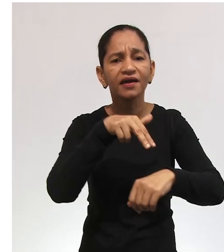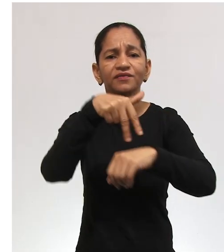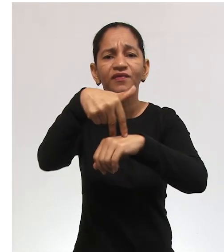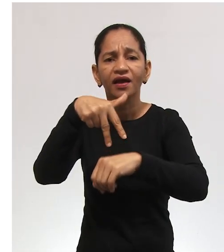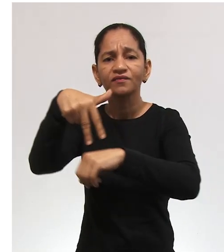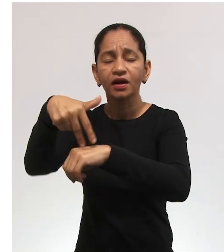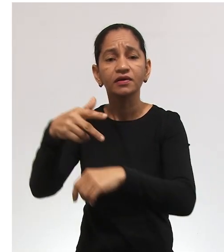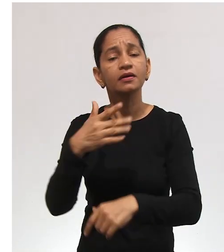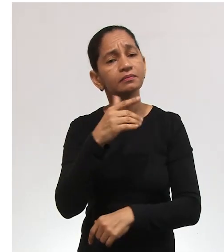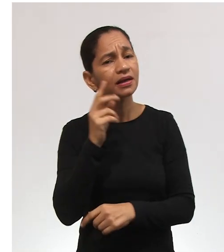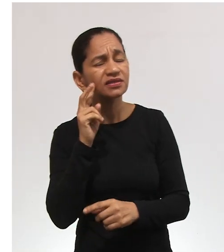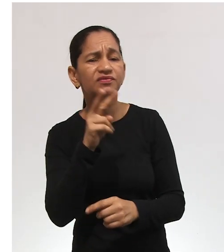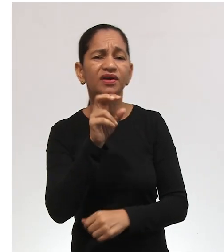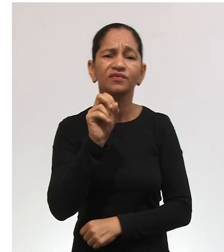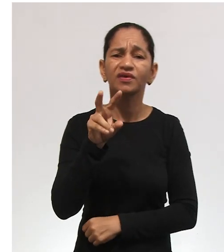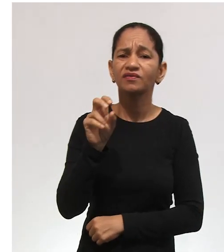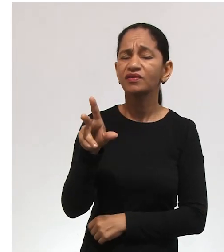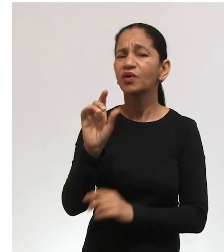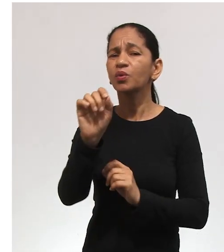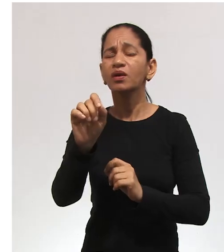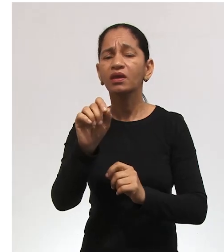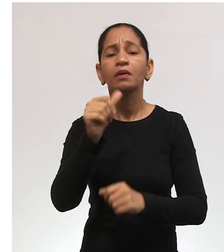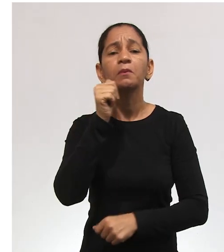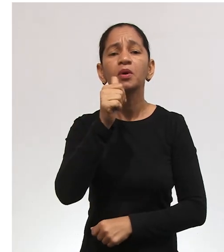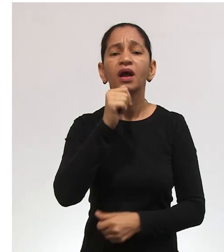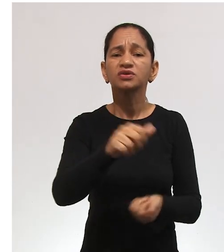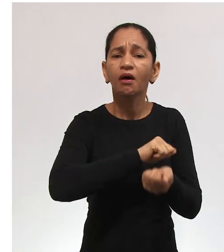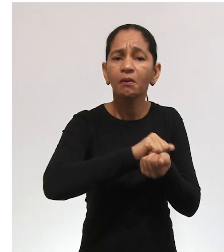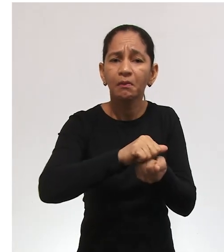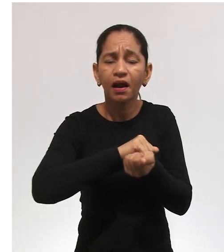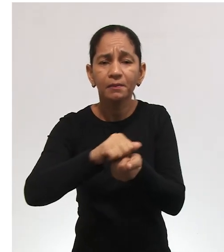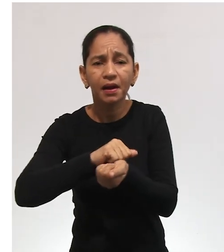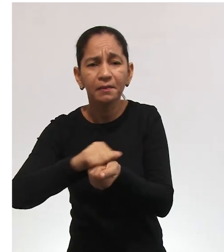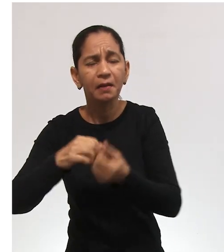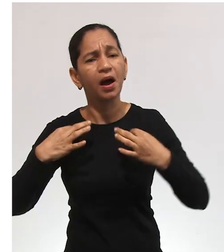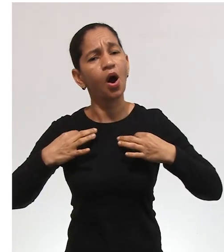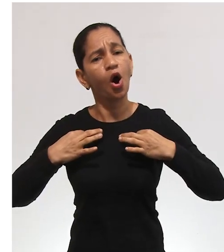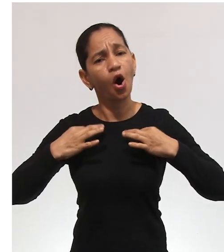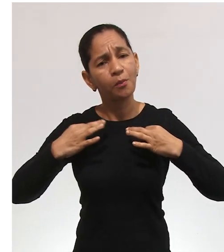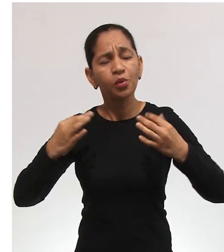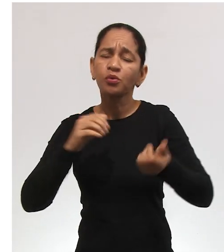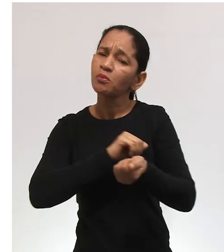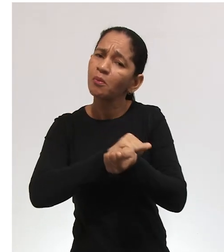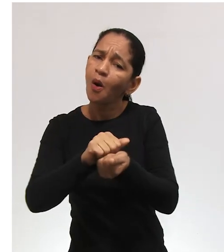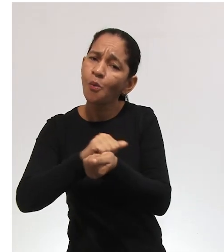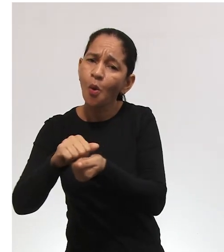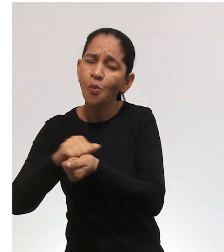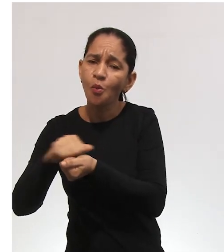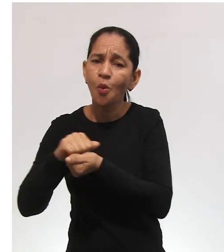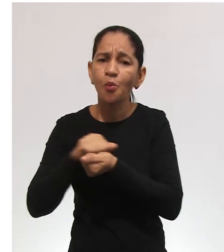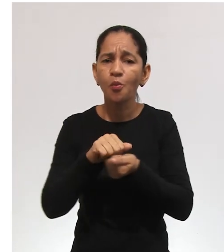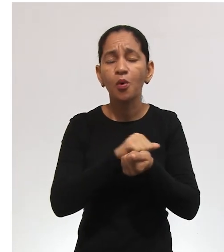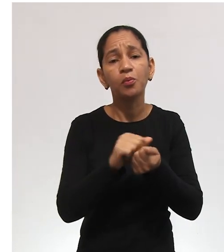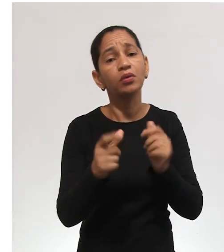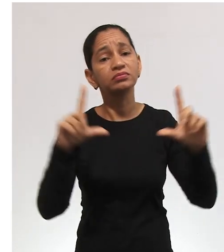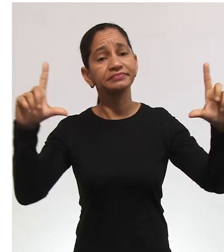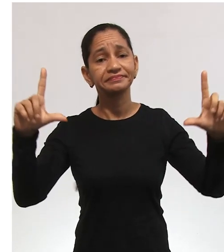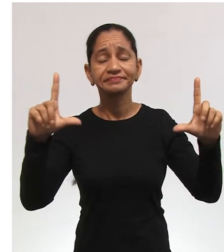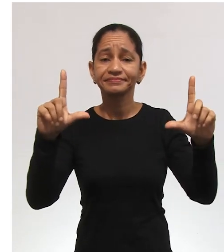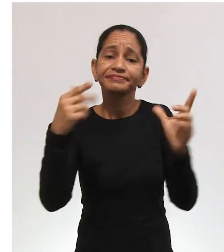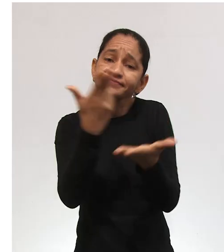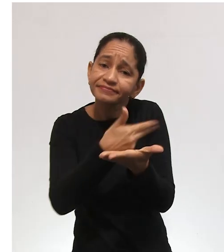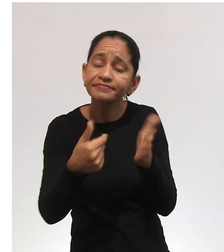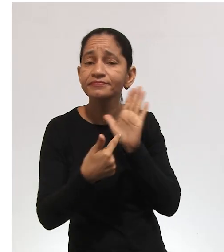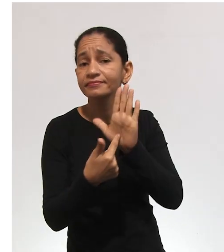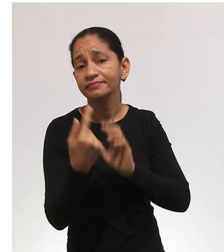cenas de mulheres trabalhando, especialmente em lavanderias industriais, em que a gente consegue ver, por exemplo, o que está aqui nessa imagem na